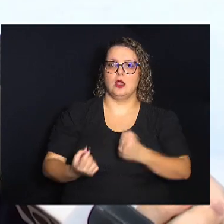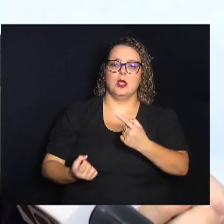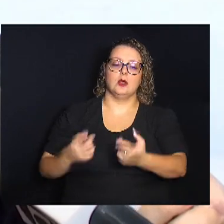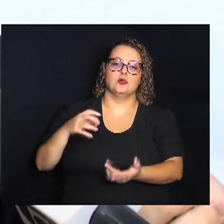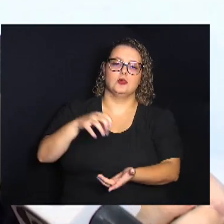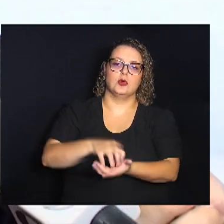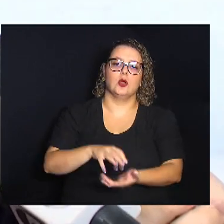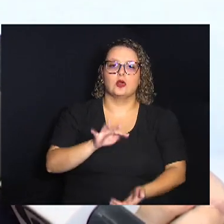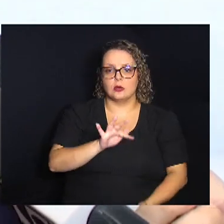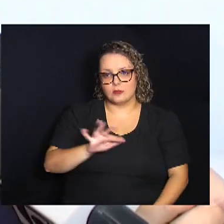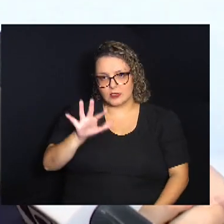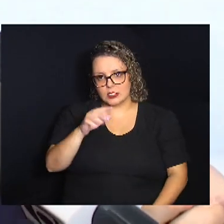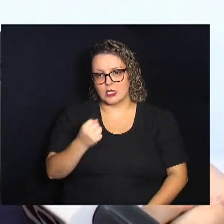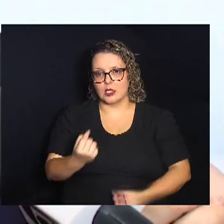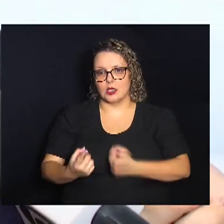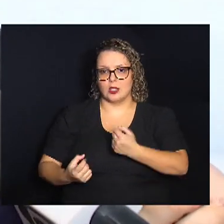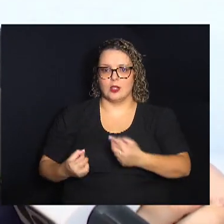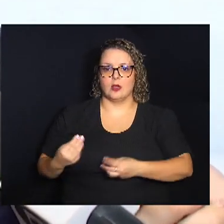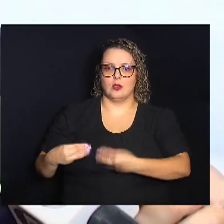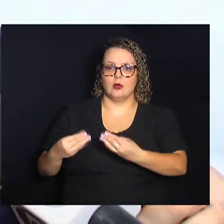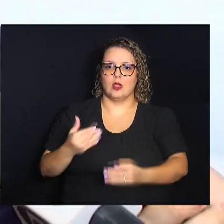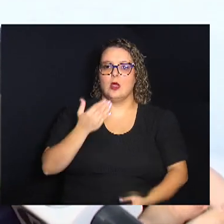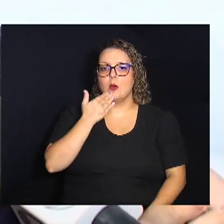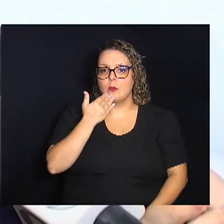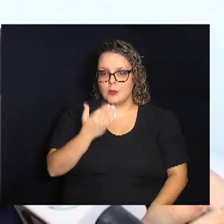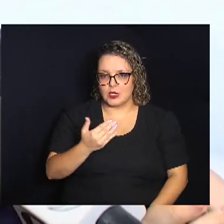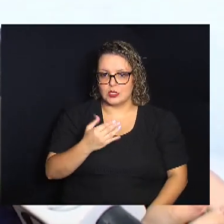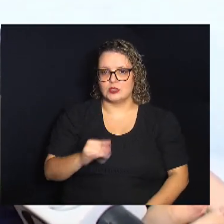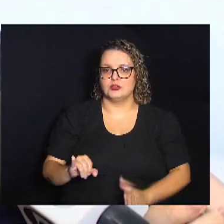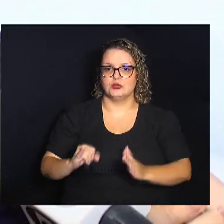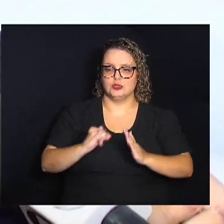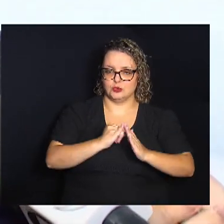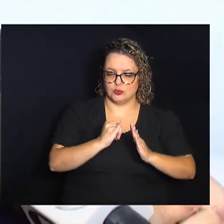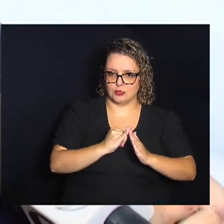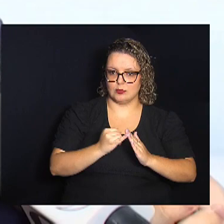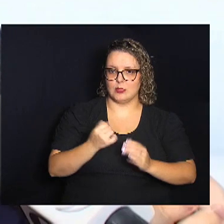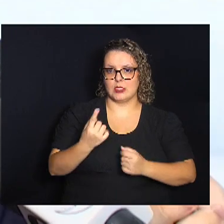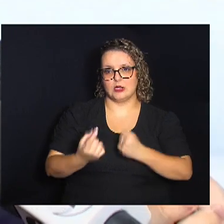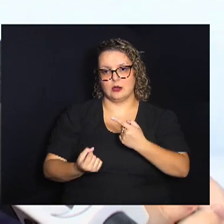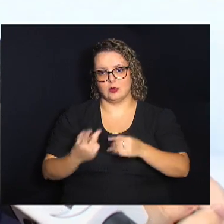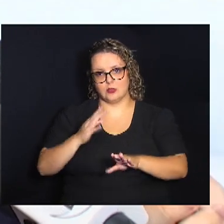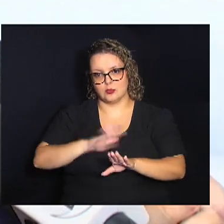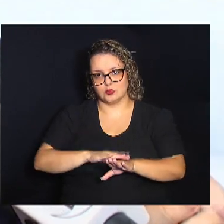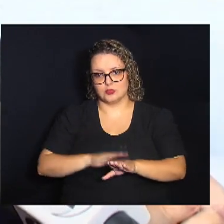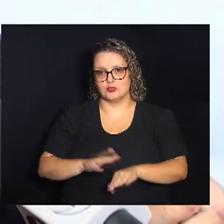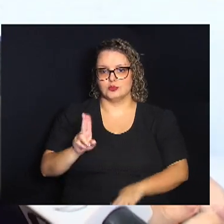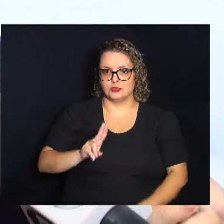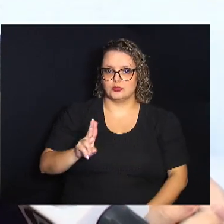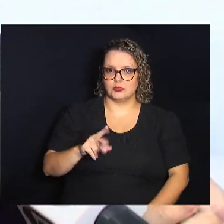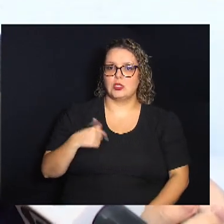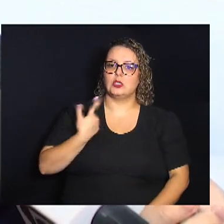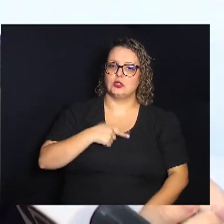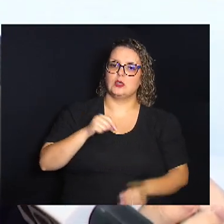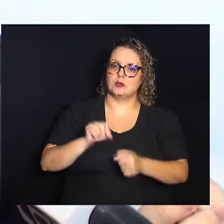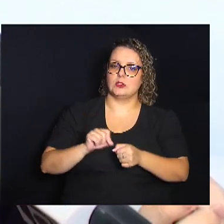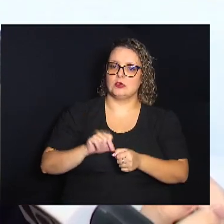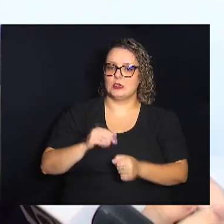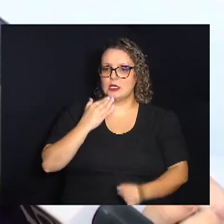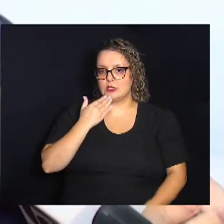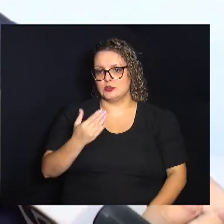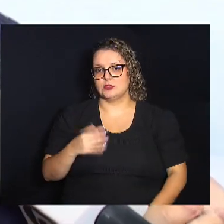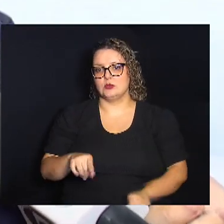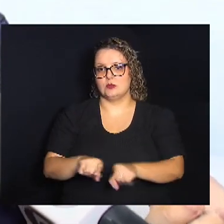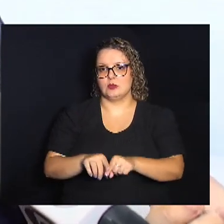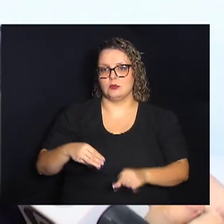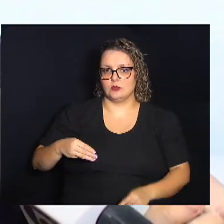algum ministério, pedir aquele imóvel para algum uso. E no caso, nós vamos fazer esse pedido também para o Márcio,